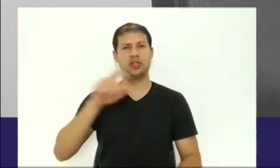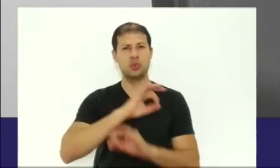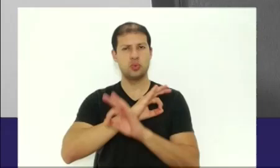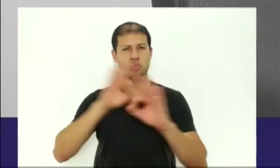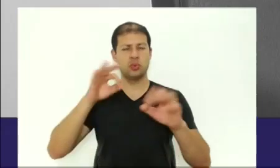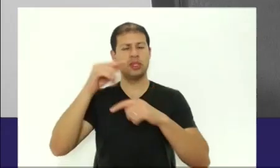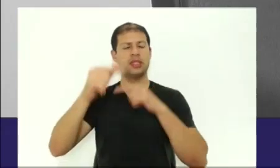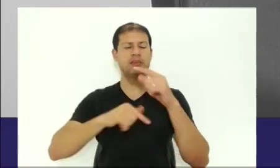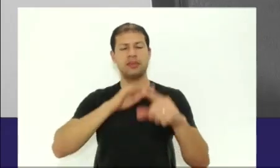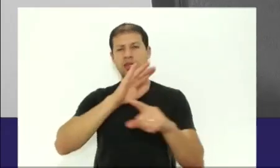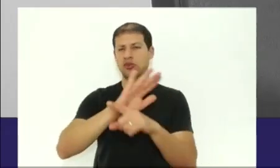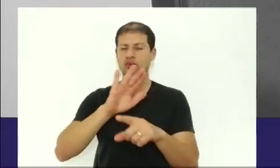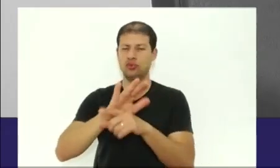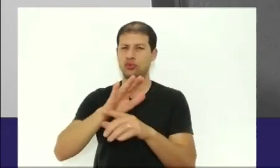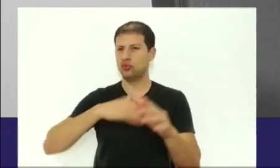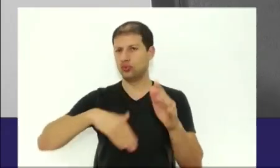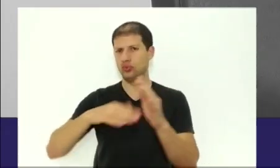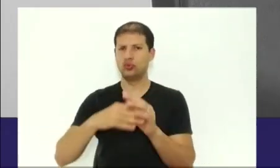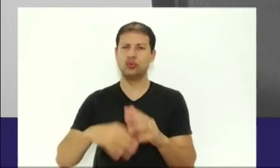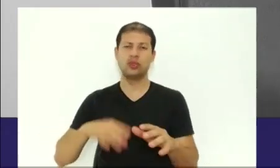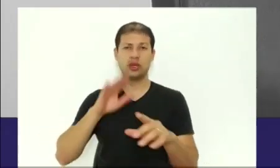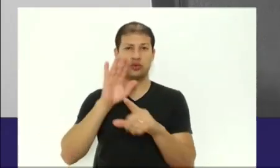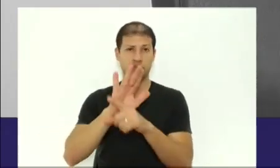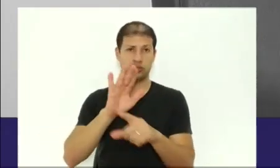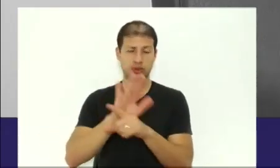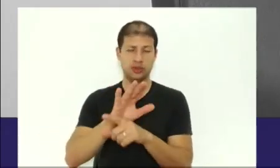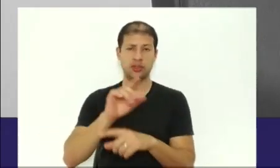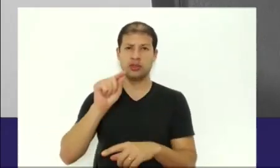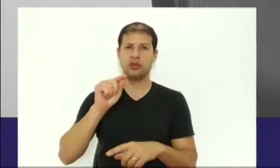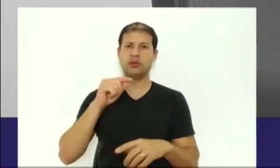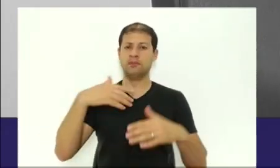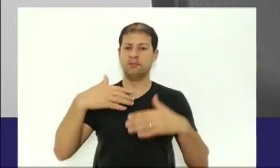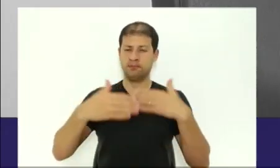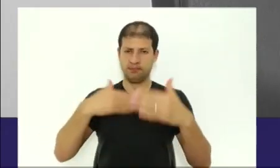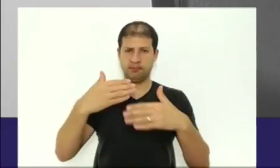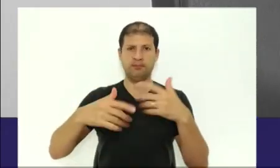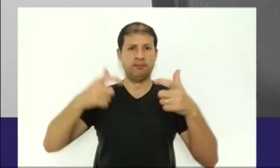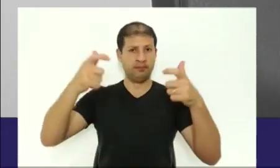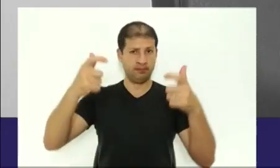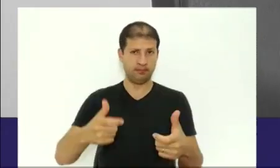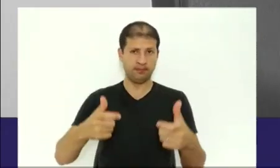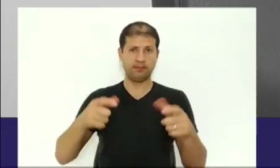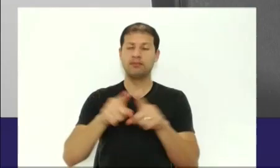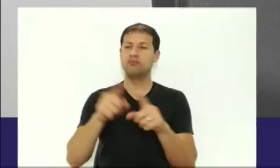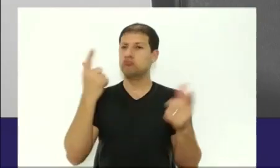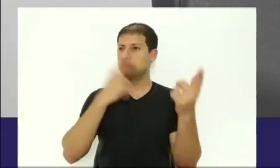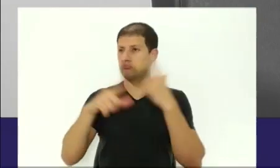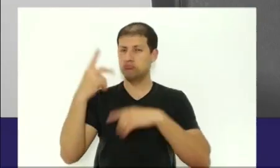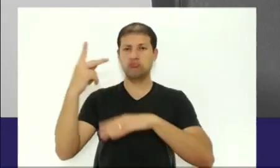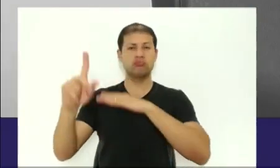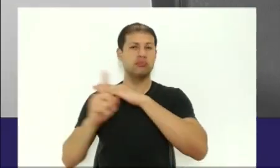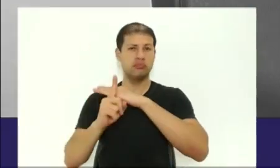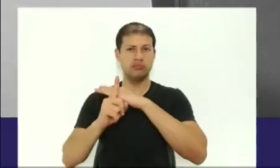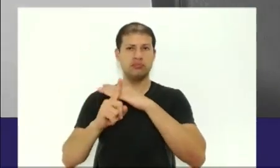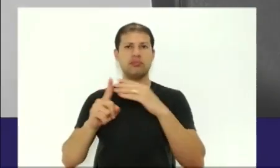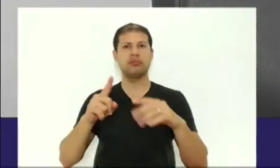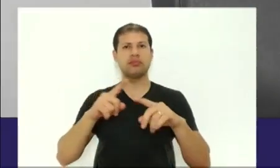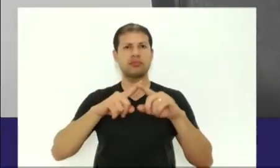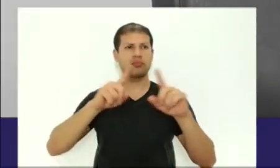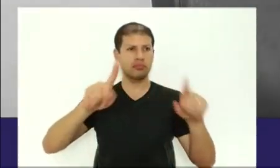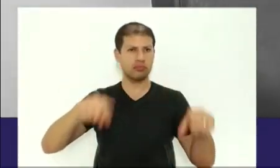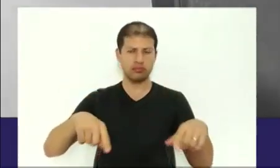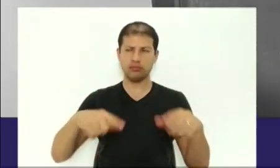serviços prestados, contribuindo com o desenvolvimento local, o sucesso dos clientes, colaboradores e